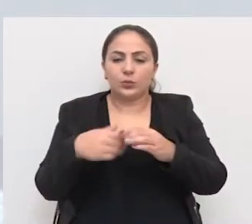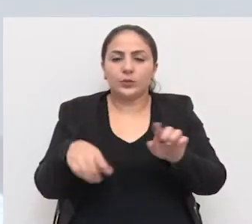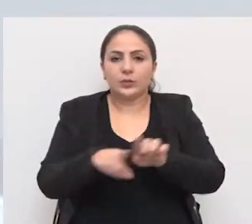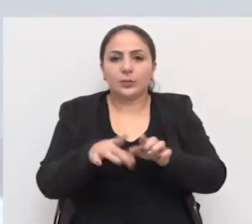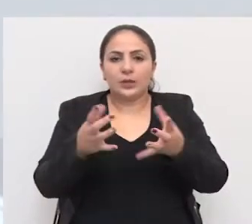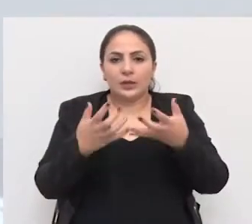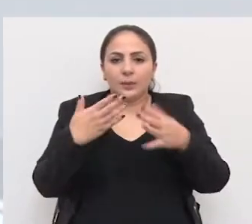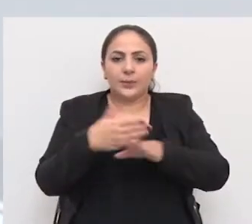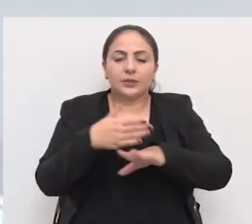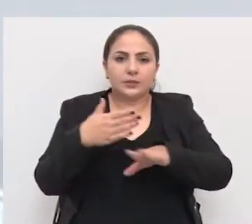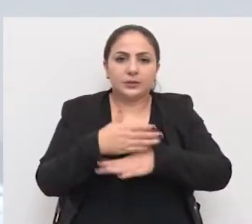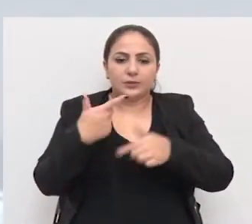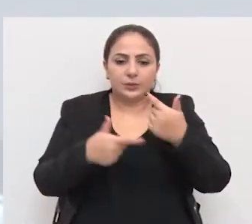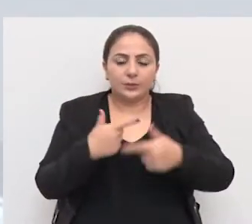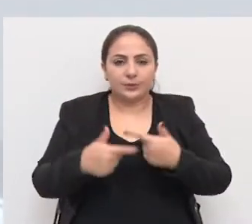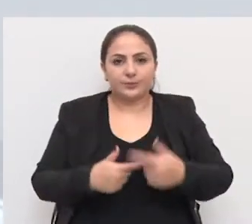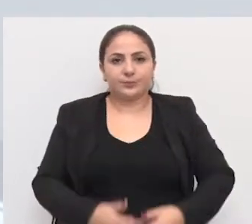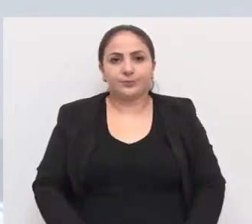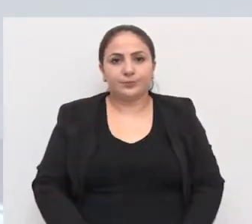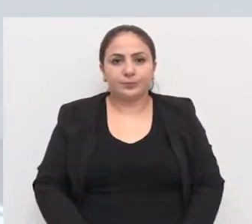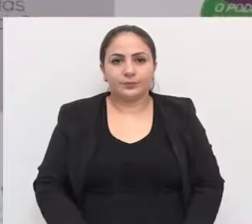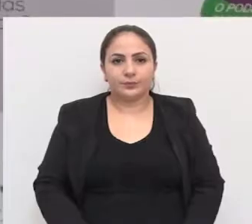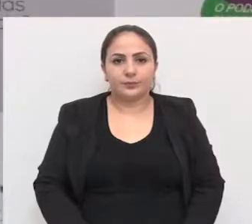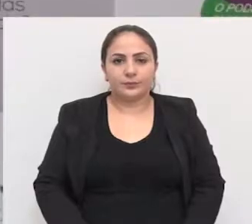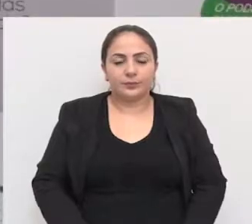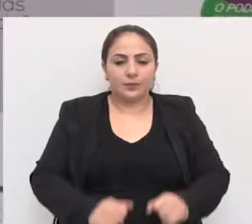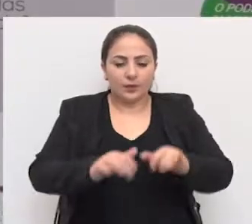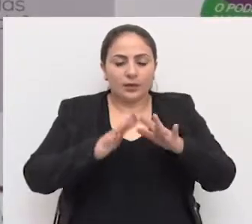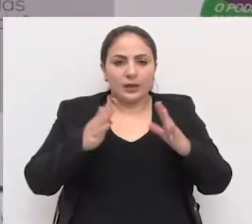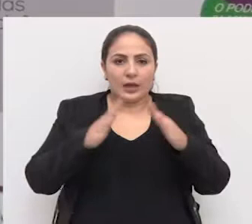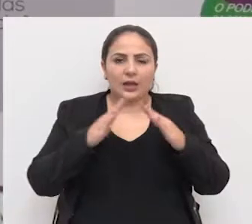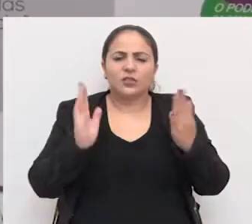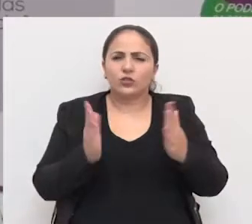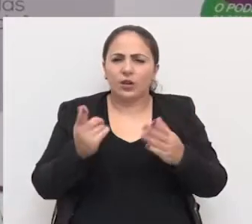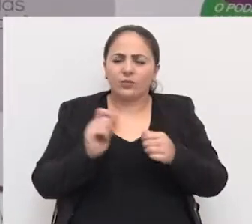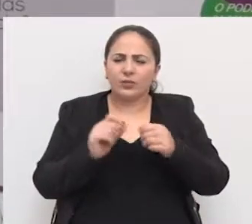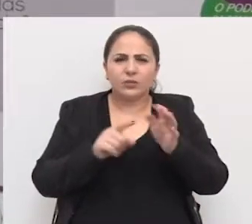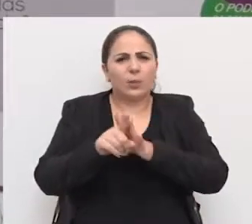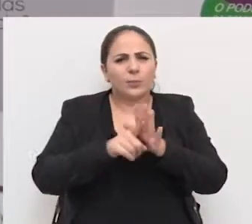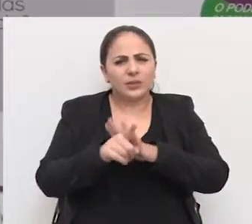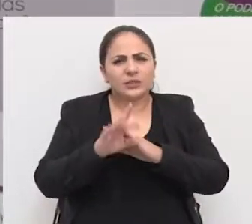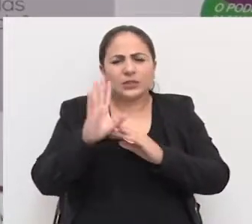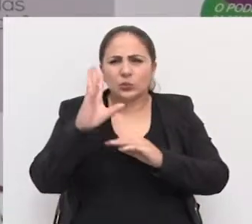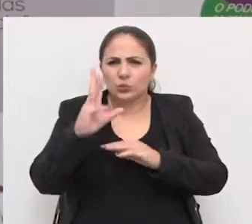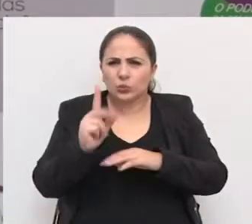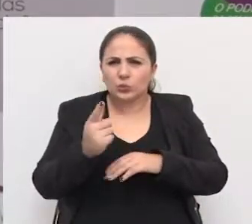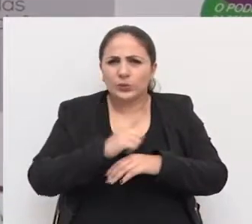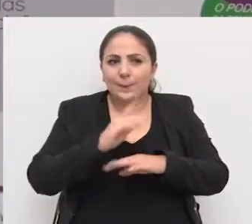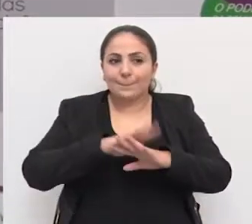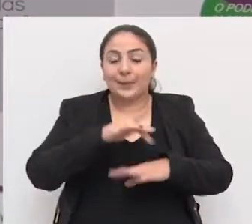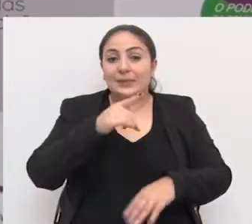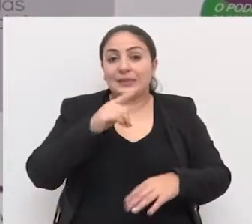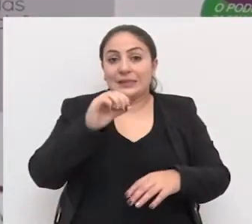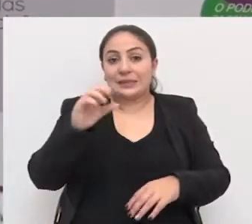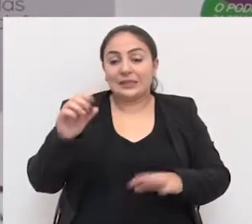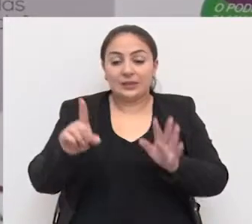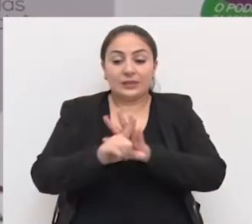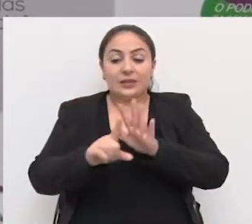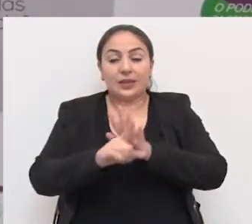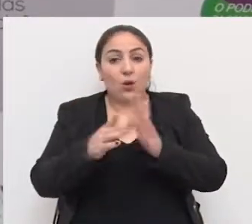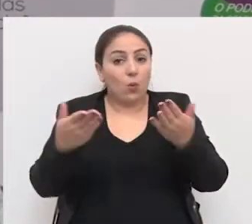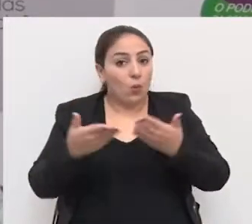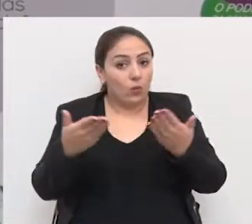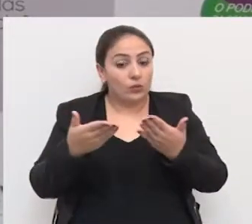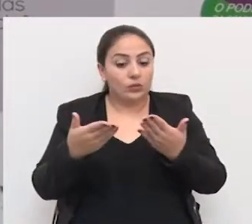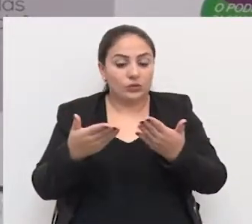grupo, pretende participar dos trabalhos. A assessoria da casa já fez um levantamento aí, passam aí de 100 leis,